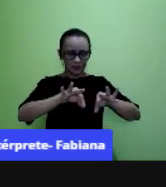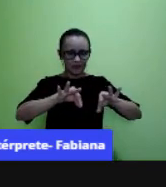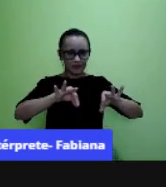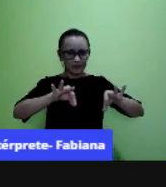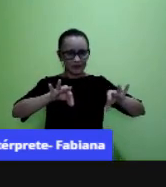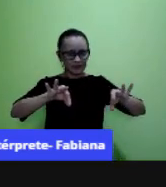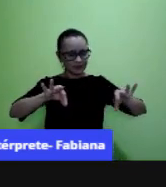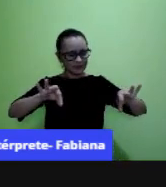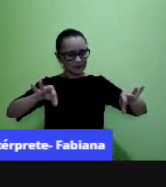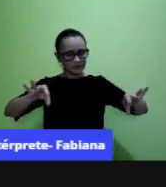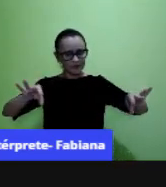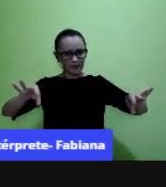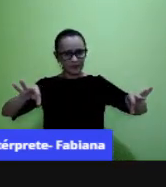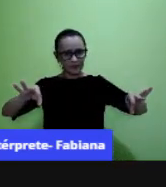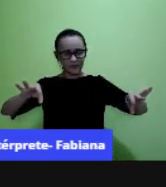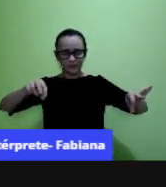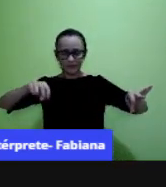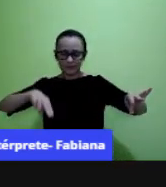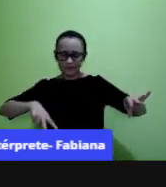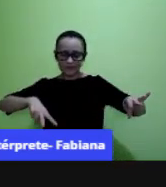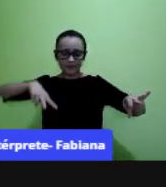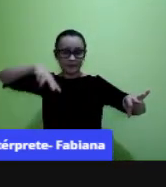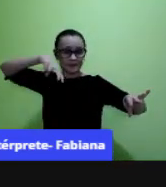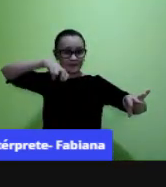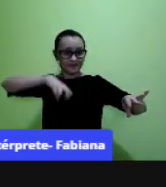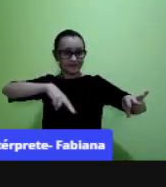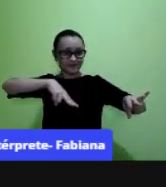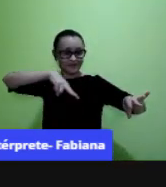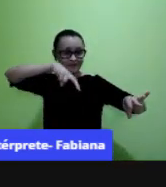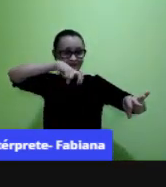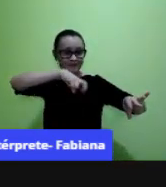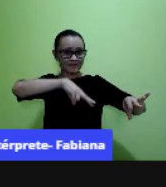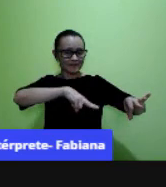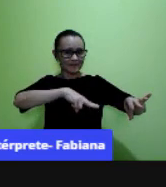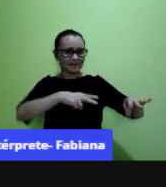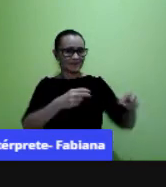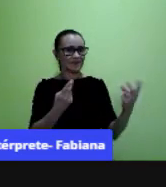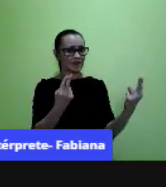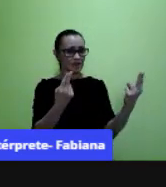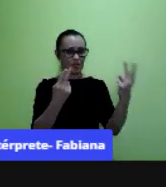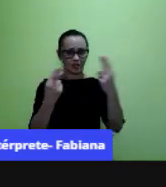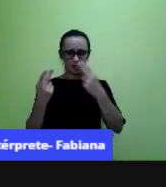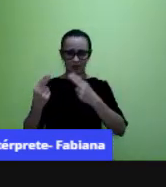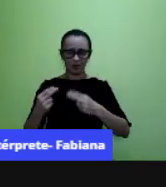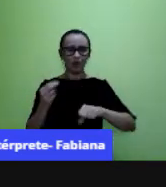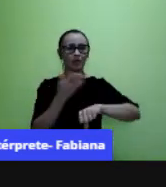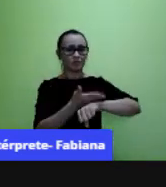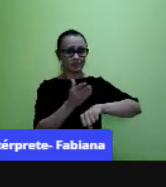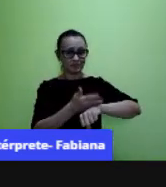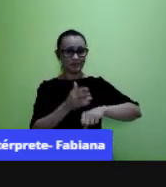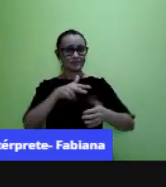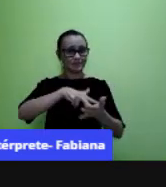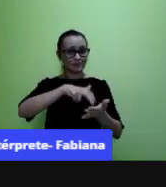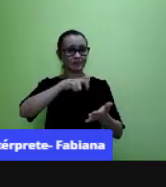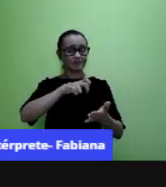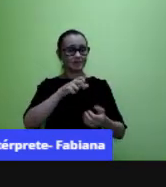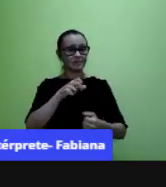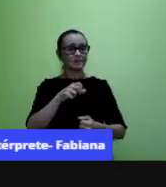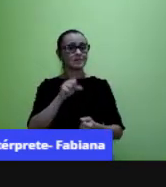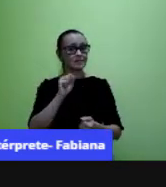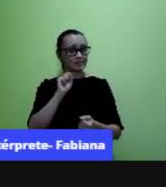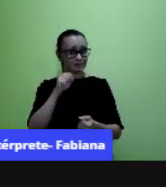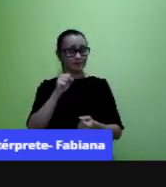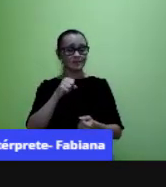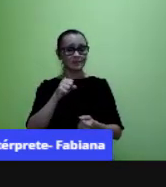salte essa linha. É a mesma atividade de salto? É a mesma atividade de salto, só que eu fiz o quê? Eu mudei. Eu não